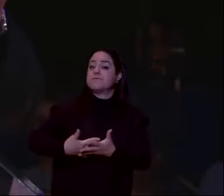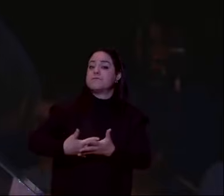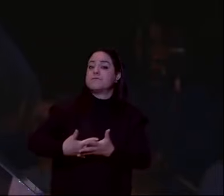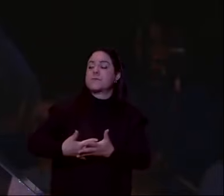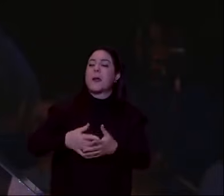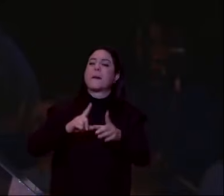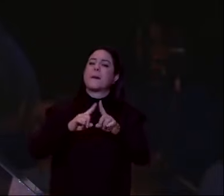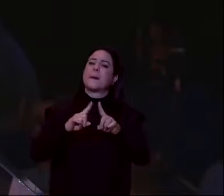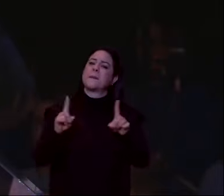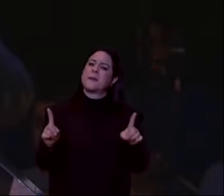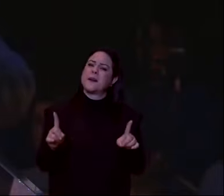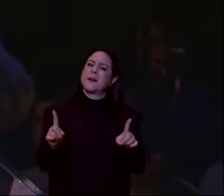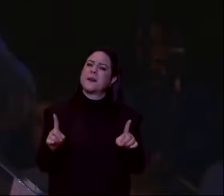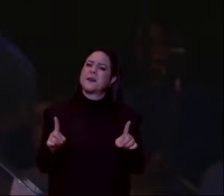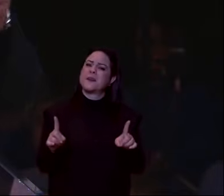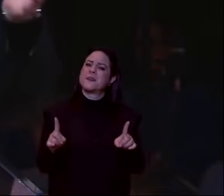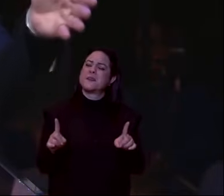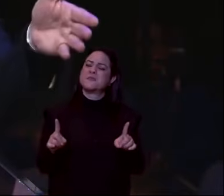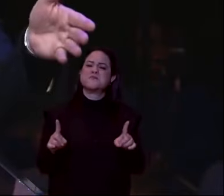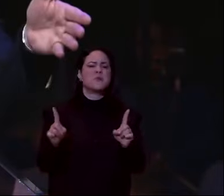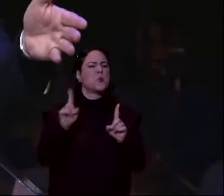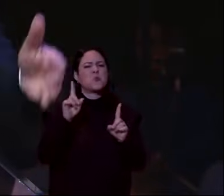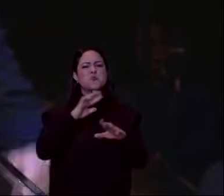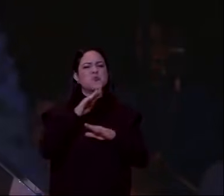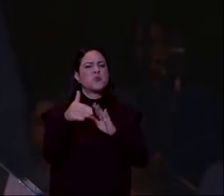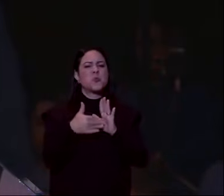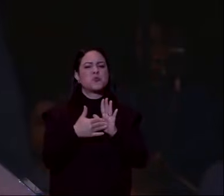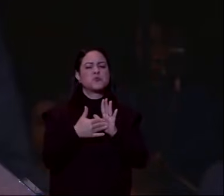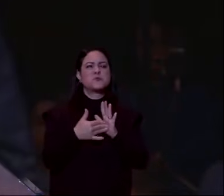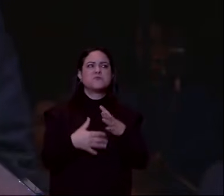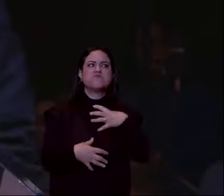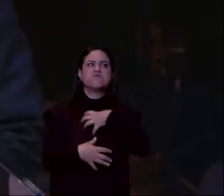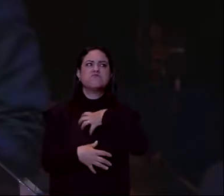Mas nem todos ouviram a voz do Espírito.